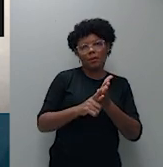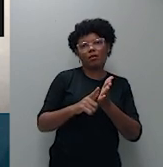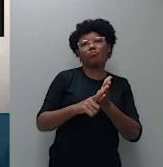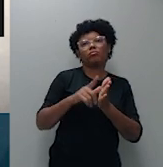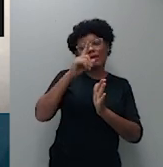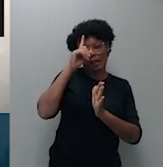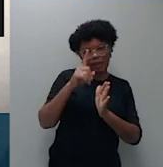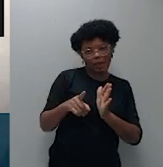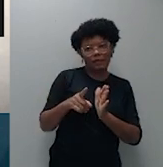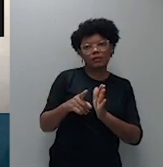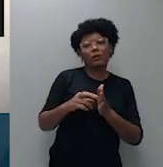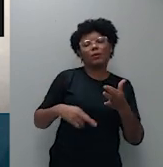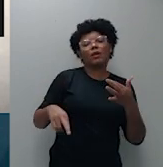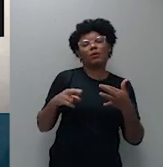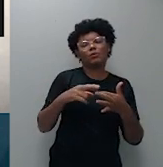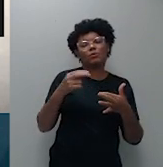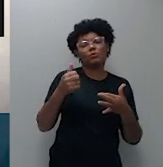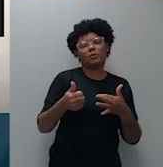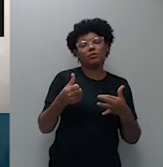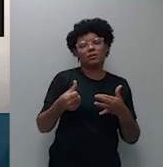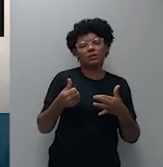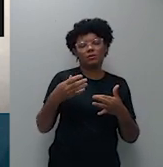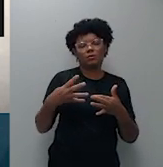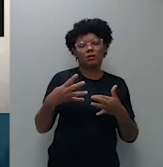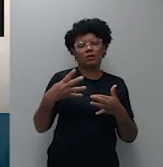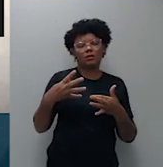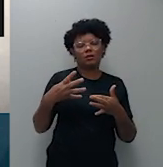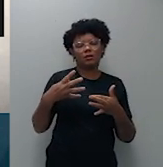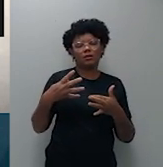respectiva Esse é o recurso especial